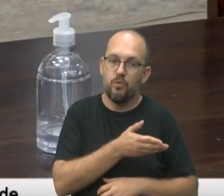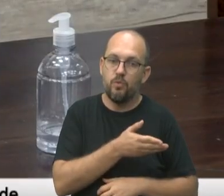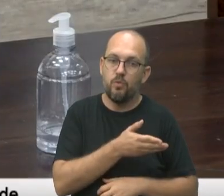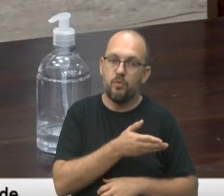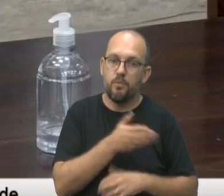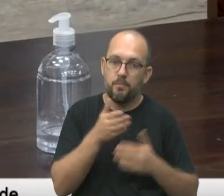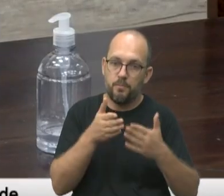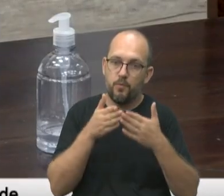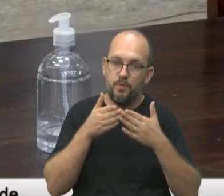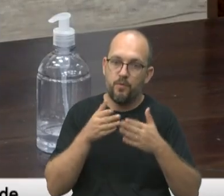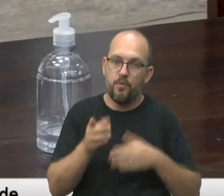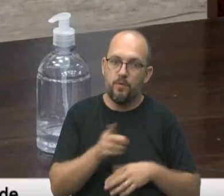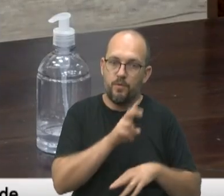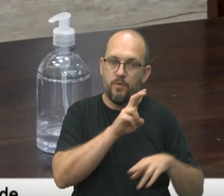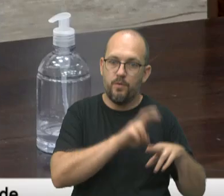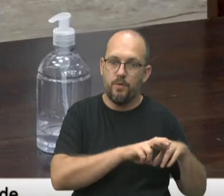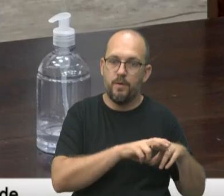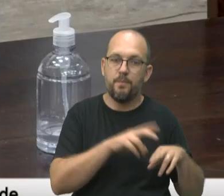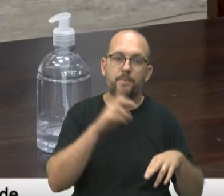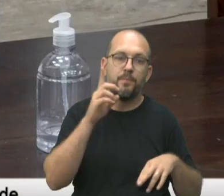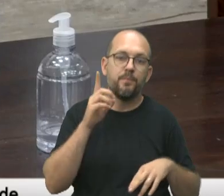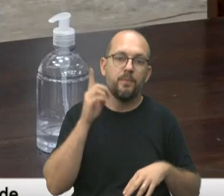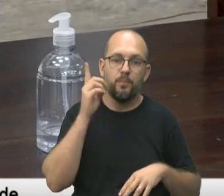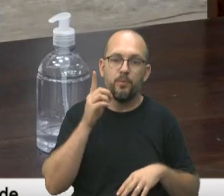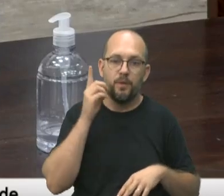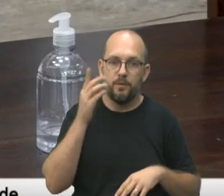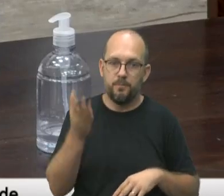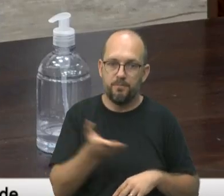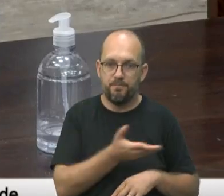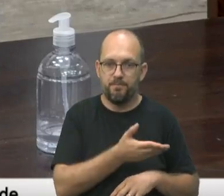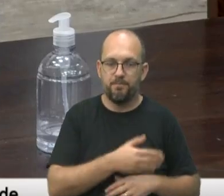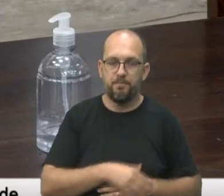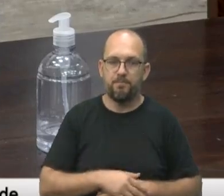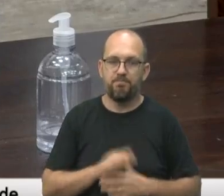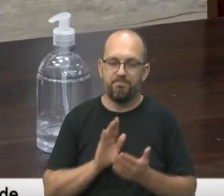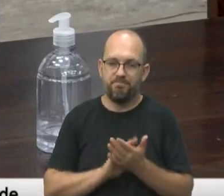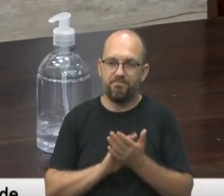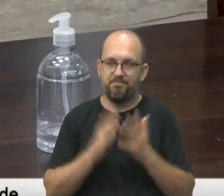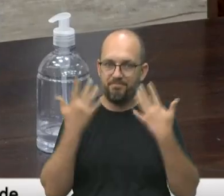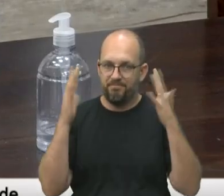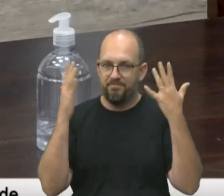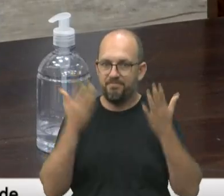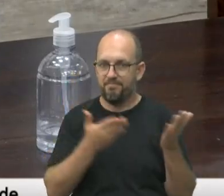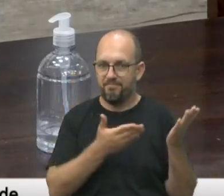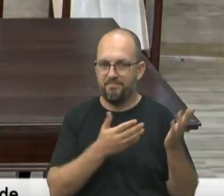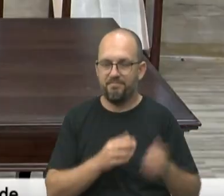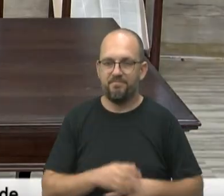Por favor, o nosso deputado. Tudo bem? Uma salva de palmas, gente.